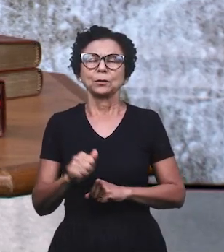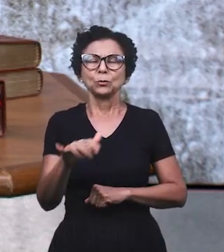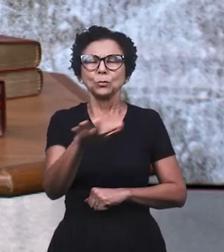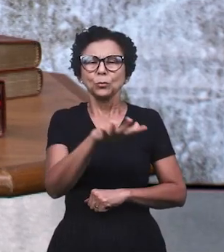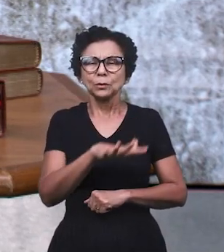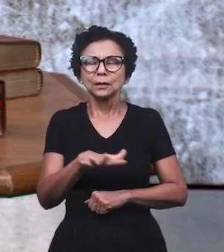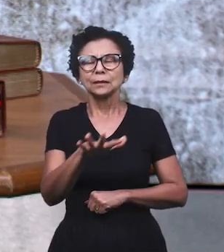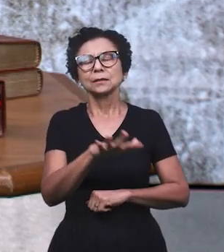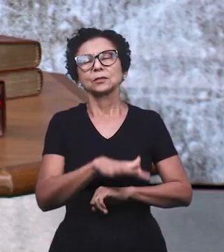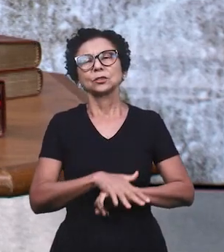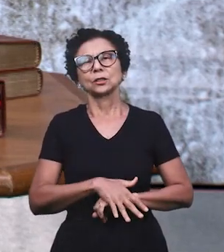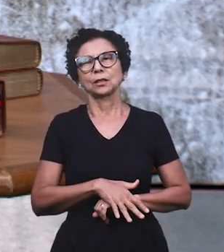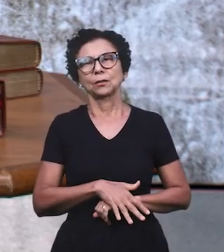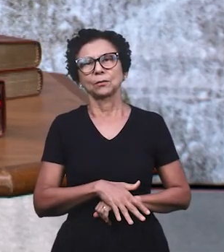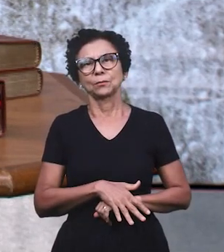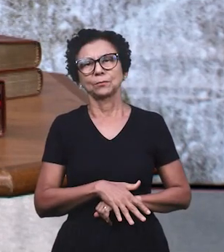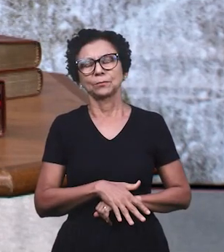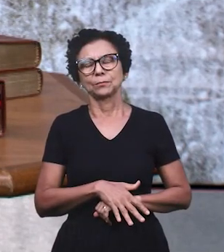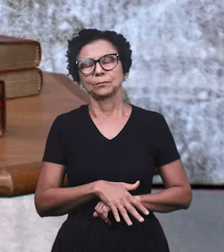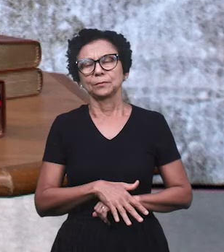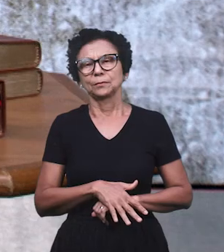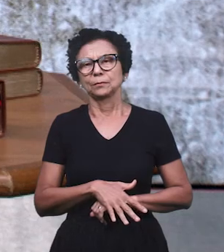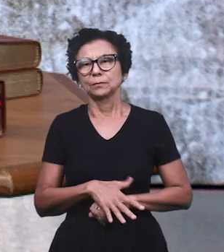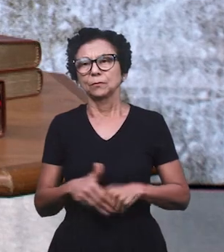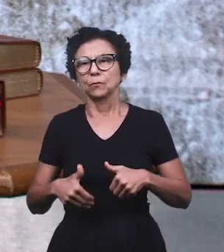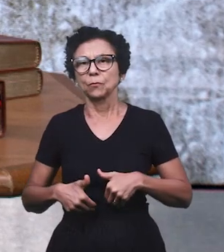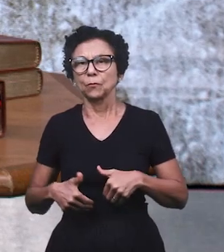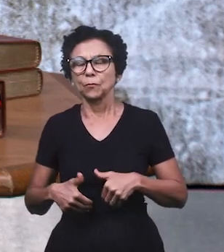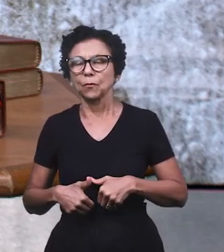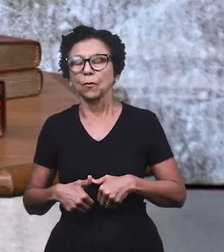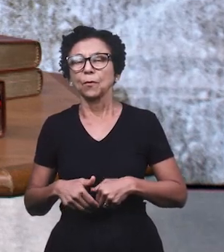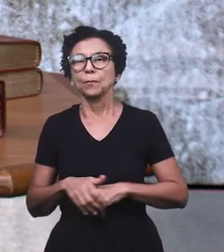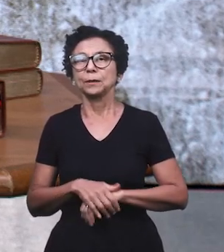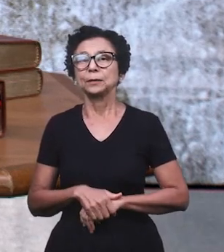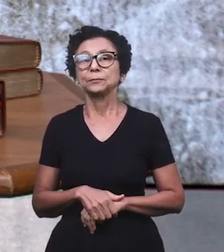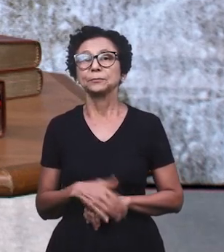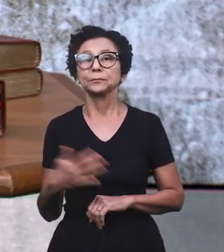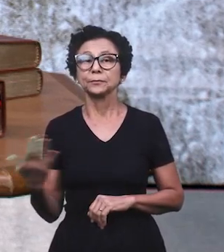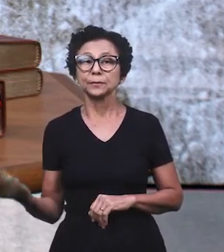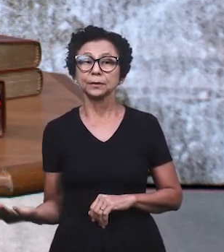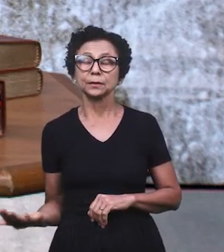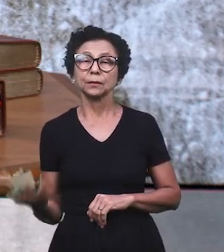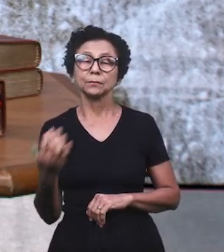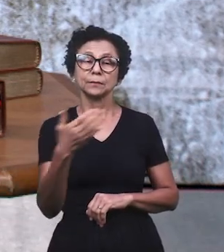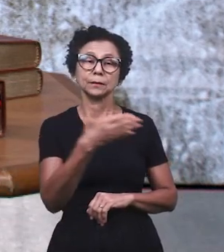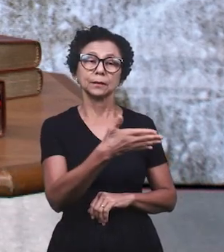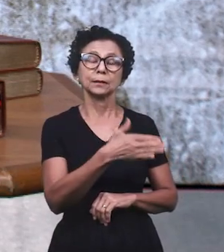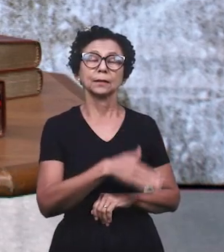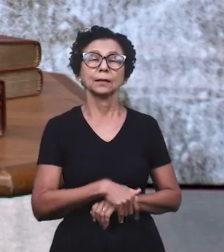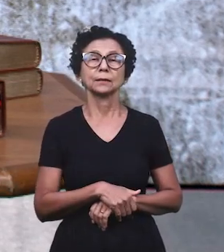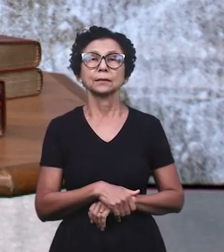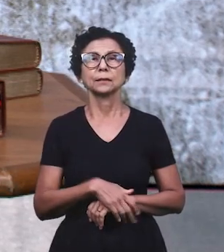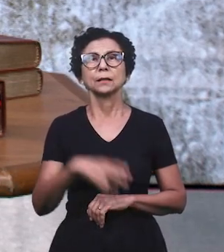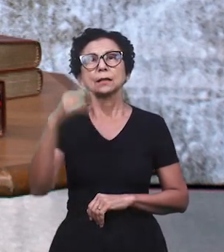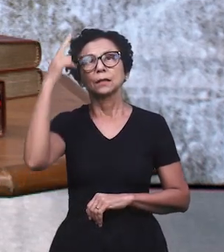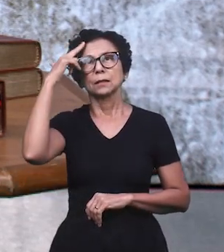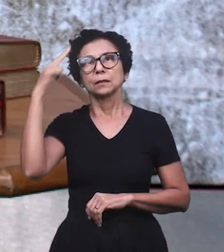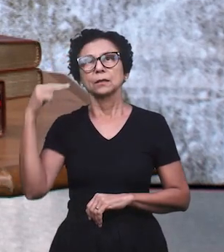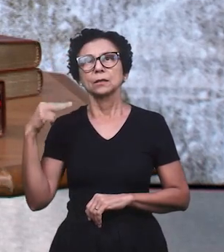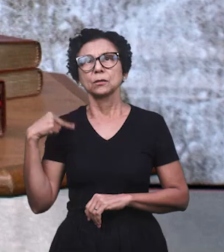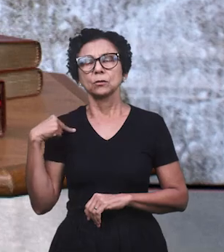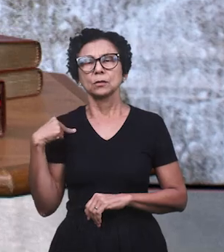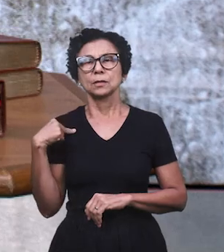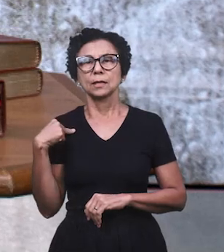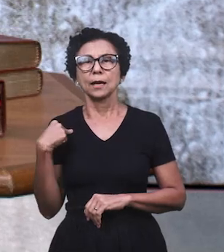para comprar mantimento. E quando eles chegaram lá, quem é que vendia o mantimento era José. Mas eles não conheceram